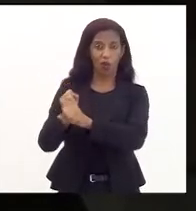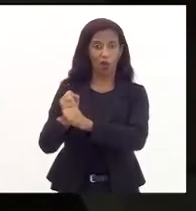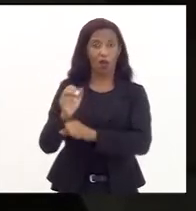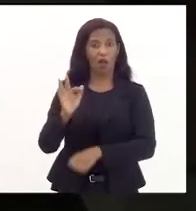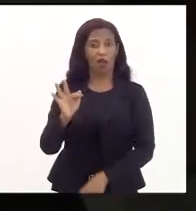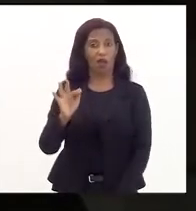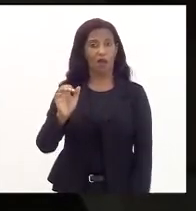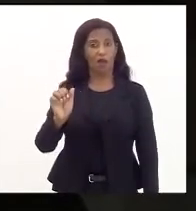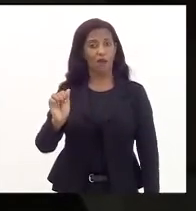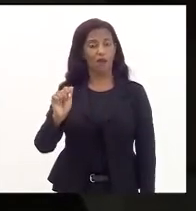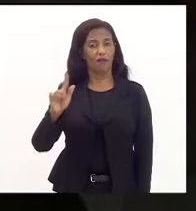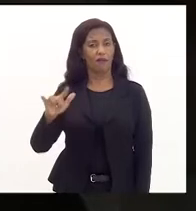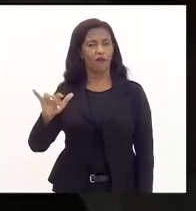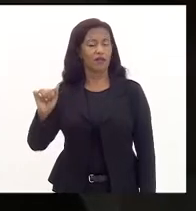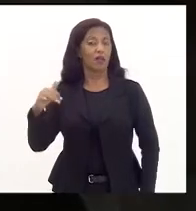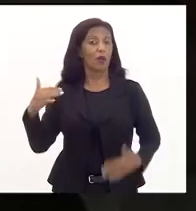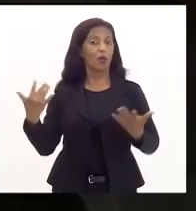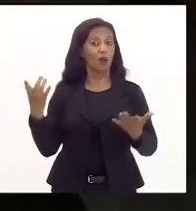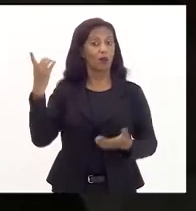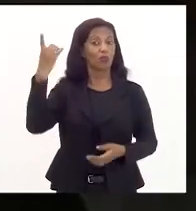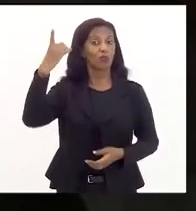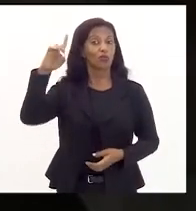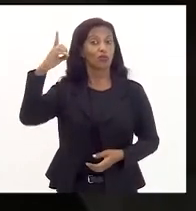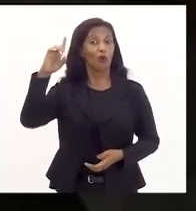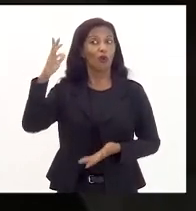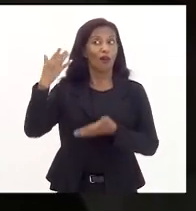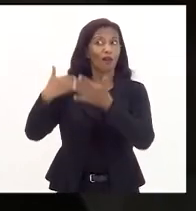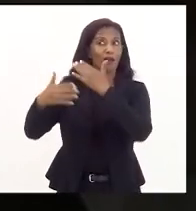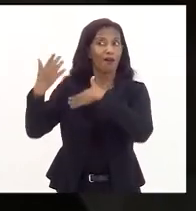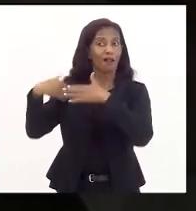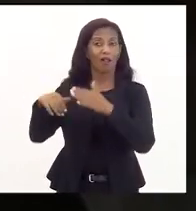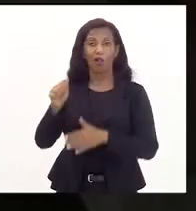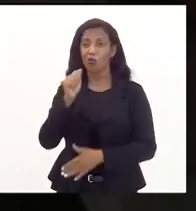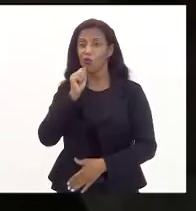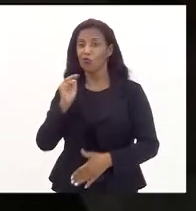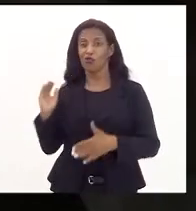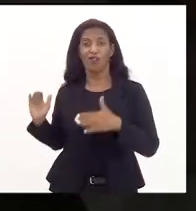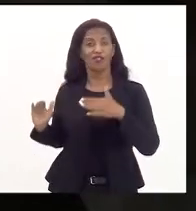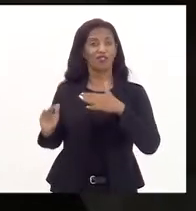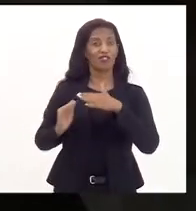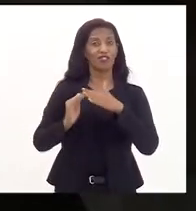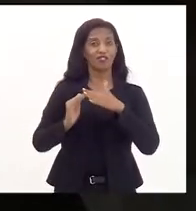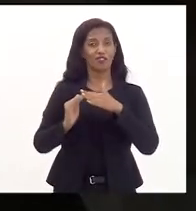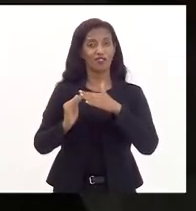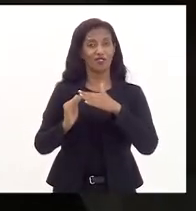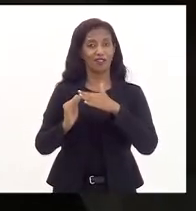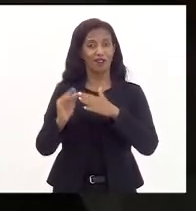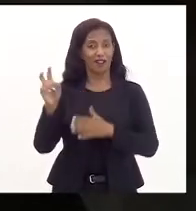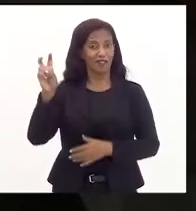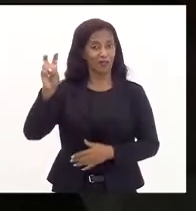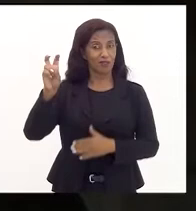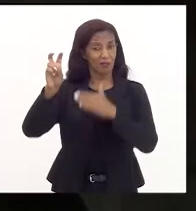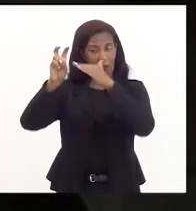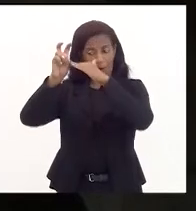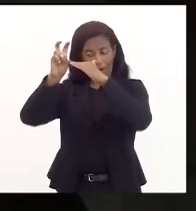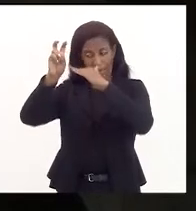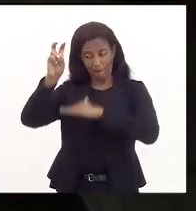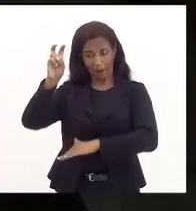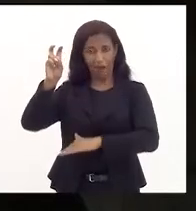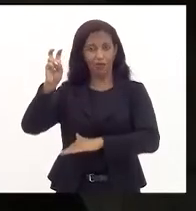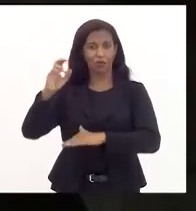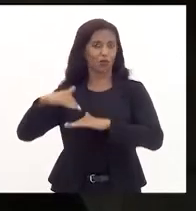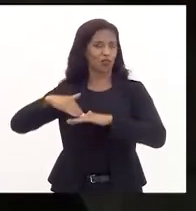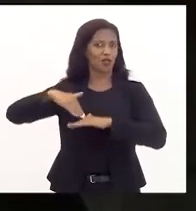Fazenda quando o dólar ainda não tinha batido a casa dos 5, que hoje já passou